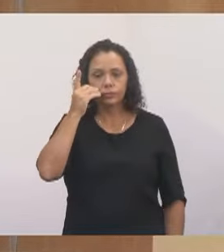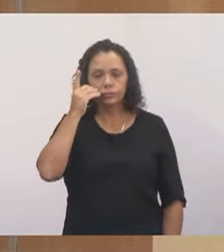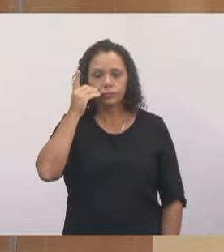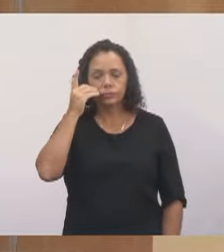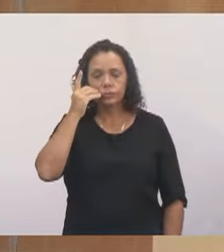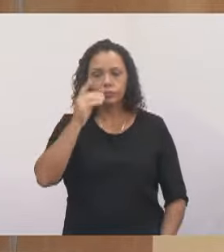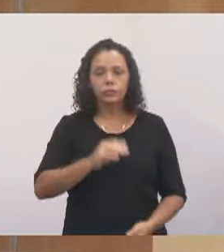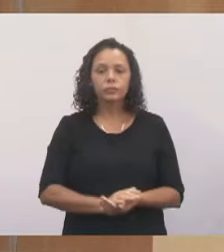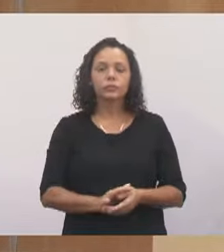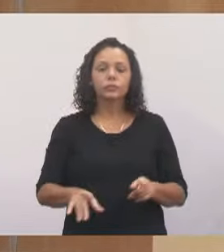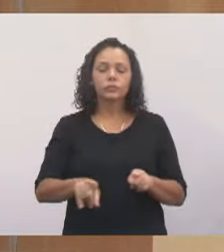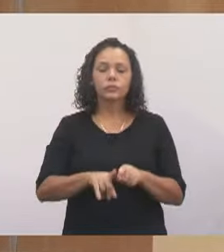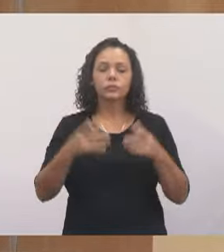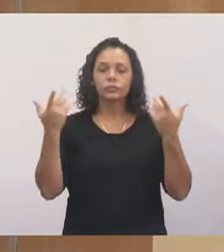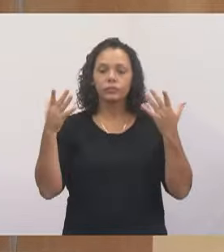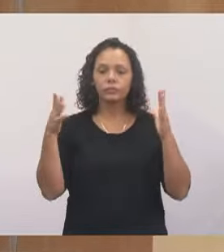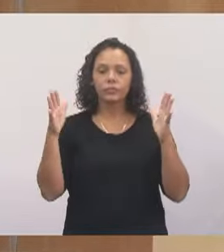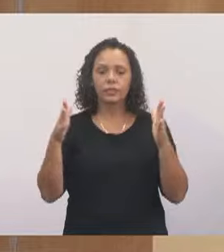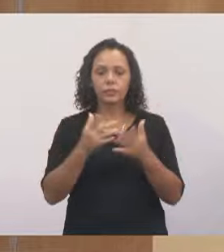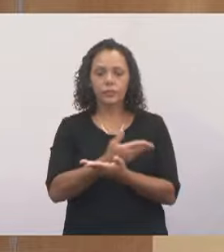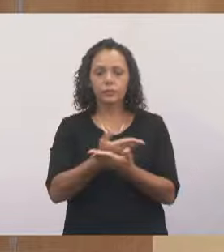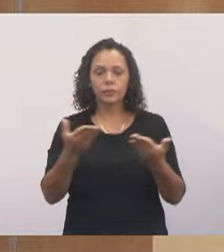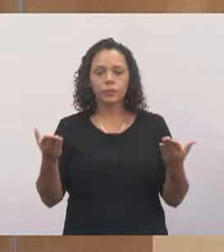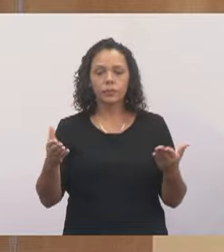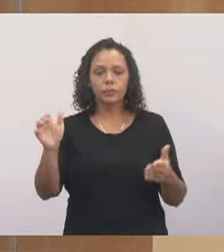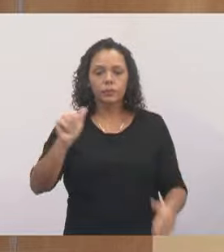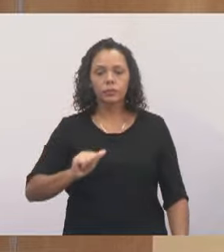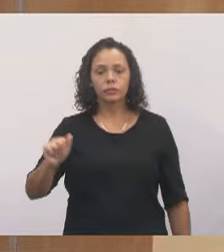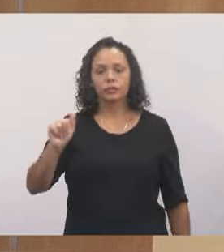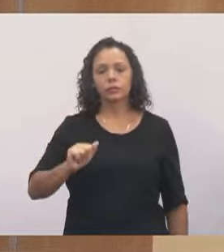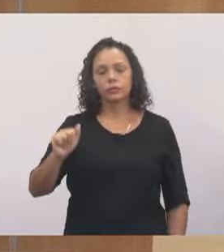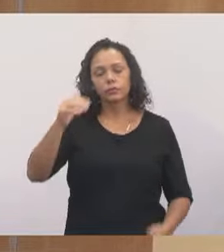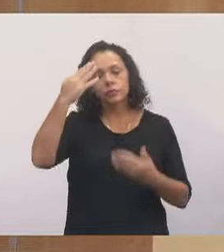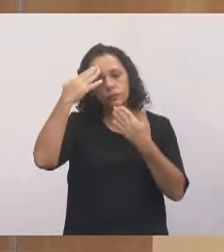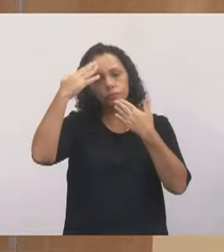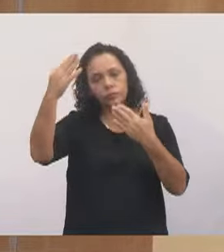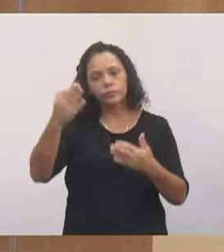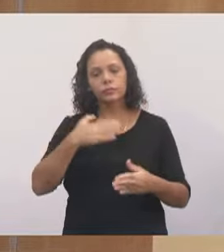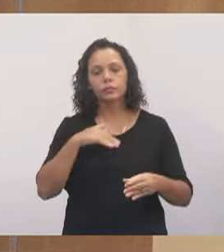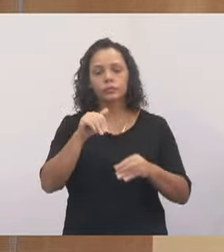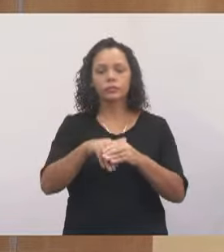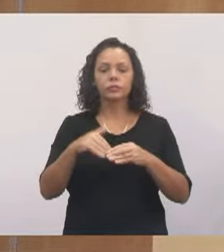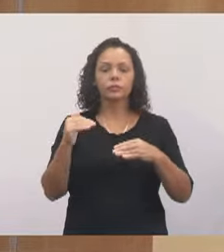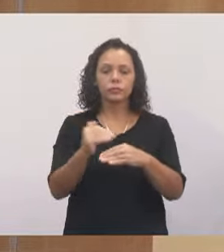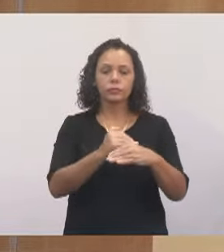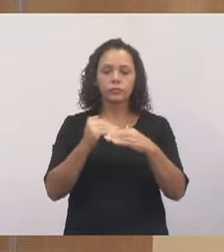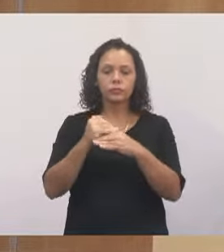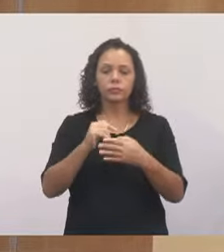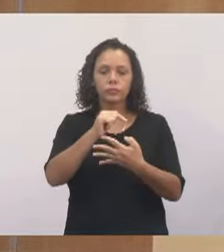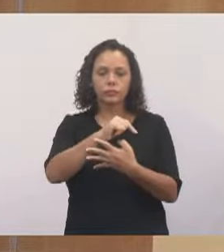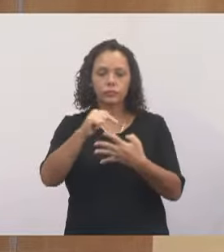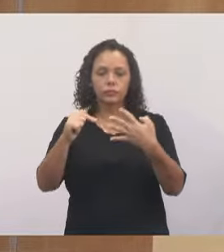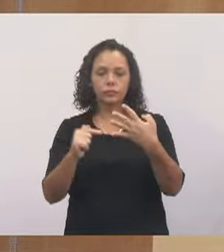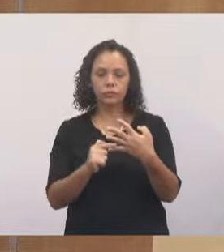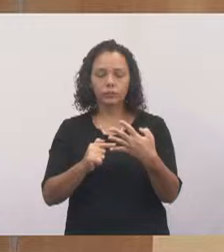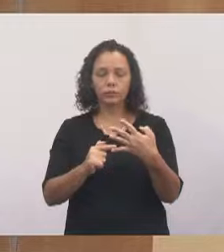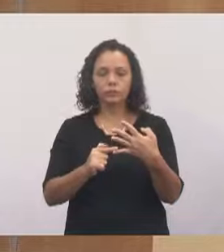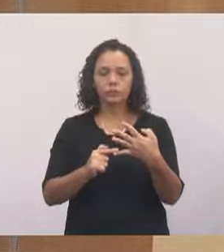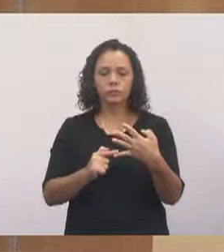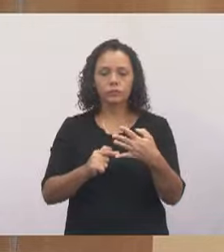recebendo o título, meus parabéns e muito obrigado. E, com certeza, meu voto vai ser favorável aos 4 que está aqui na minha